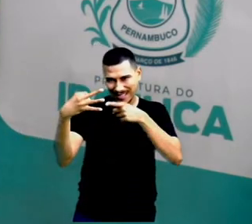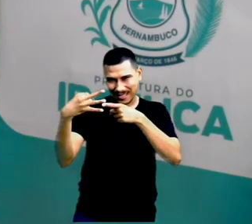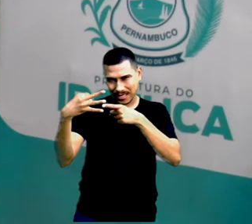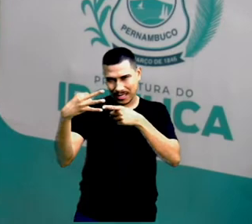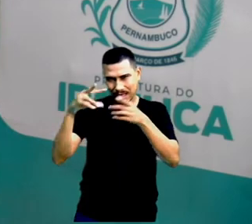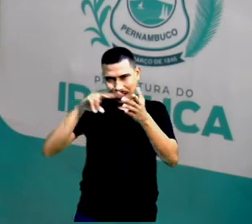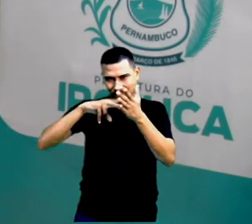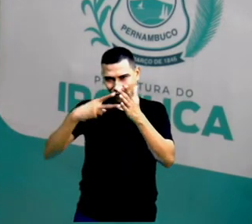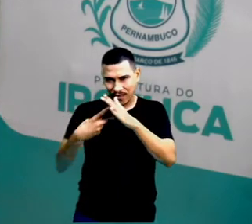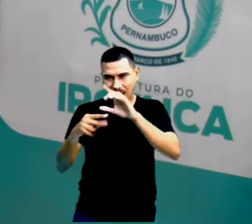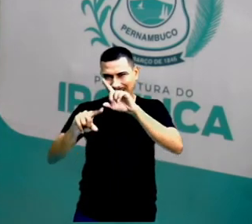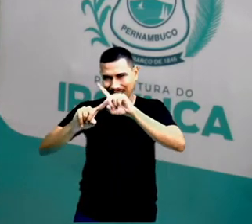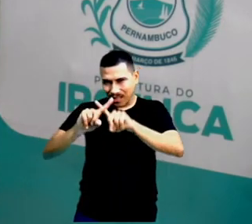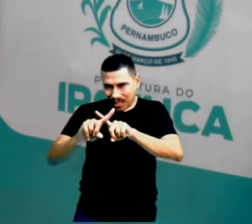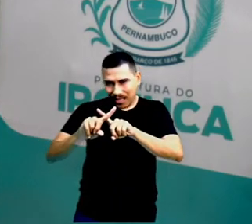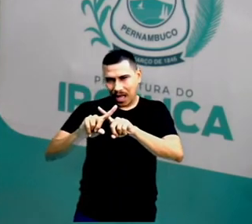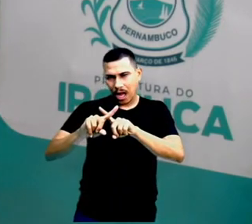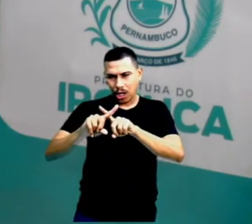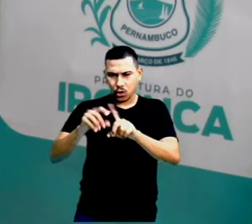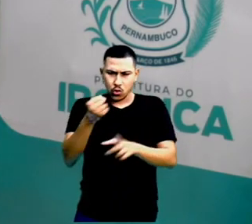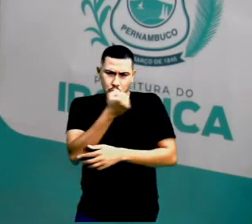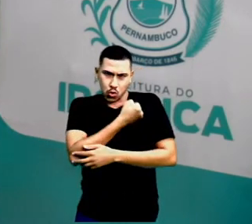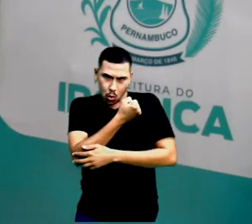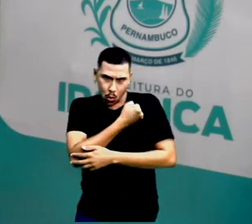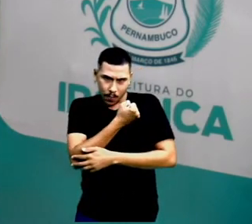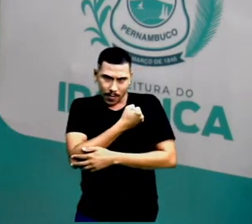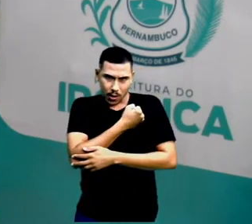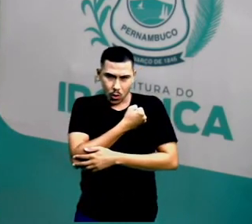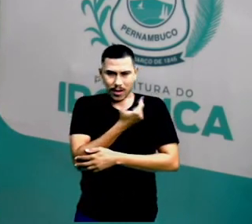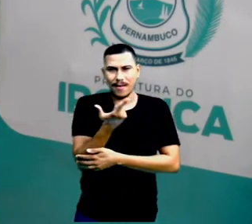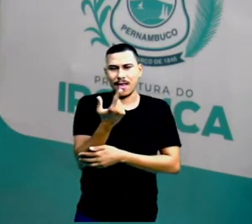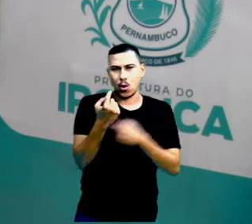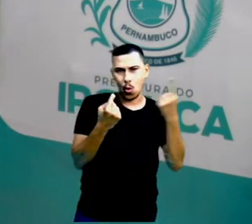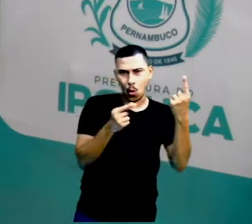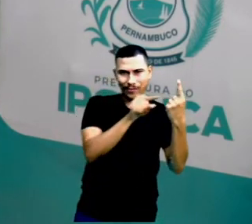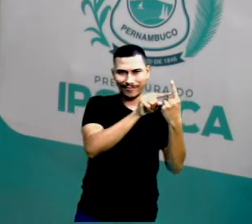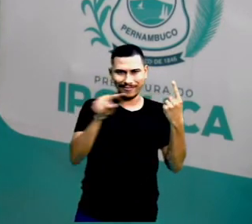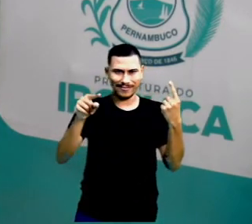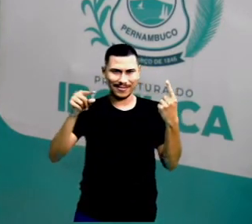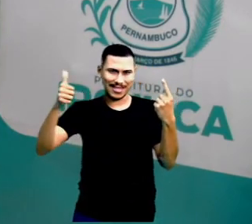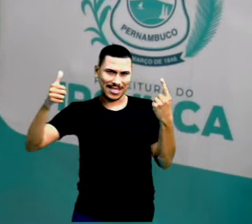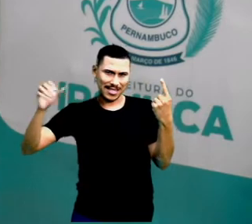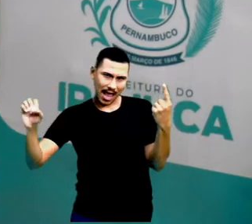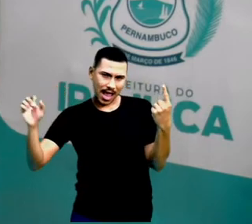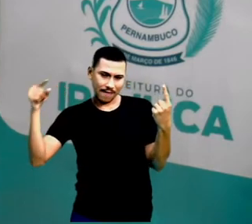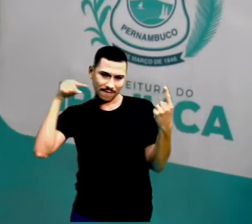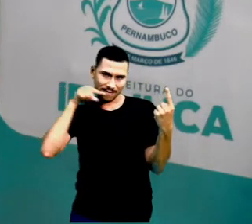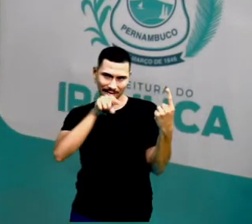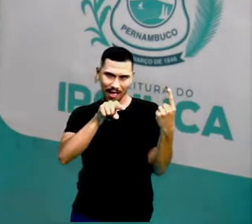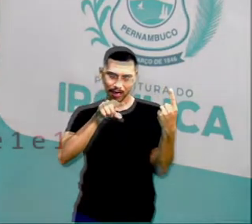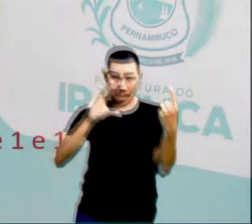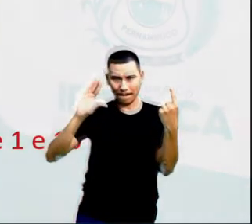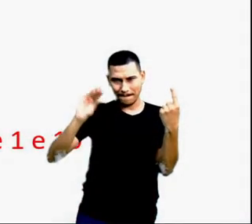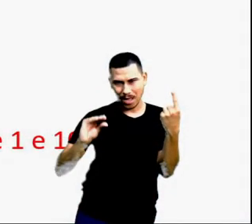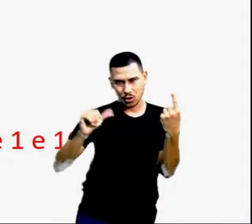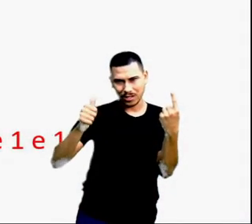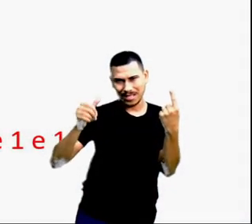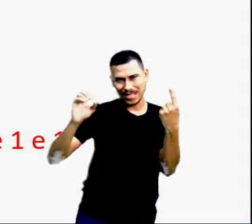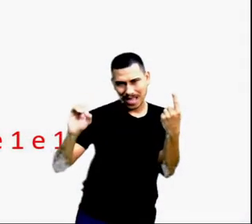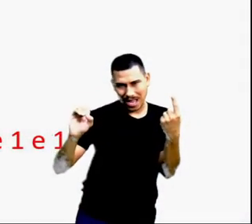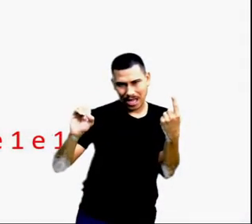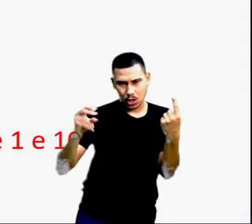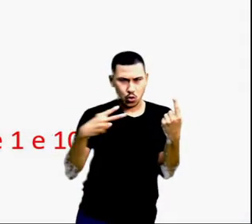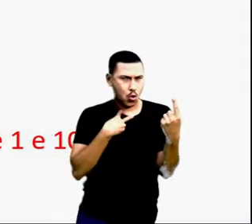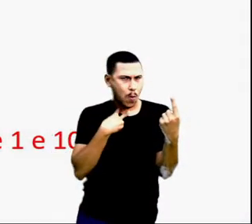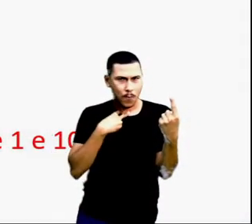o fim ele é o número que está compreendido entre 1 e 10 menor que 10 11 e